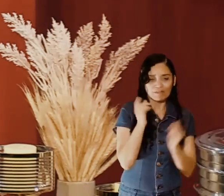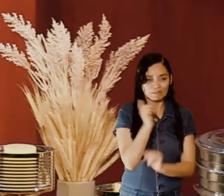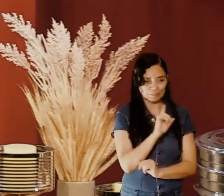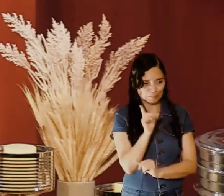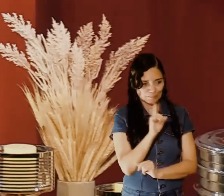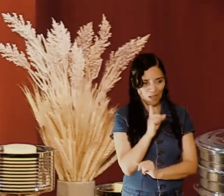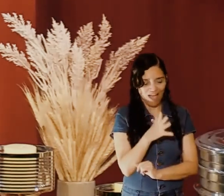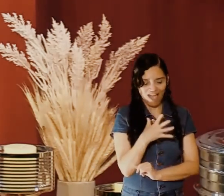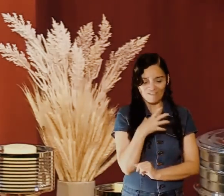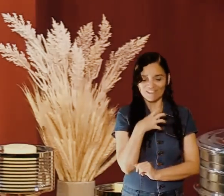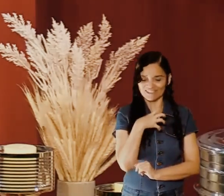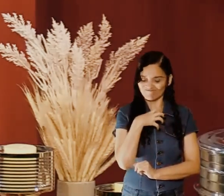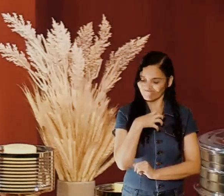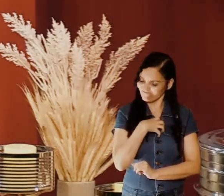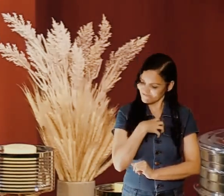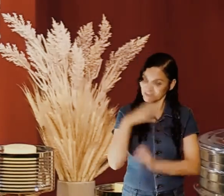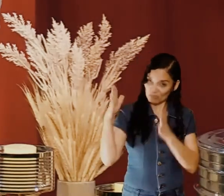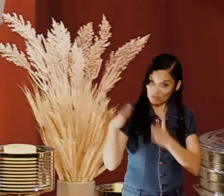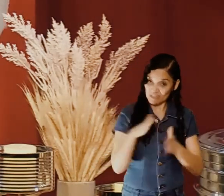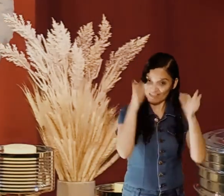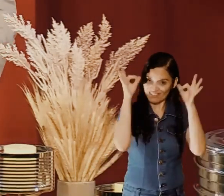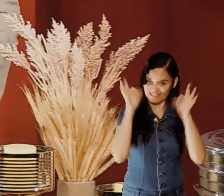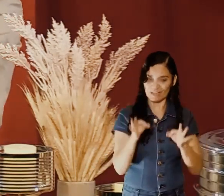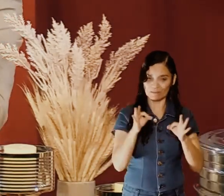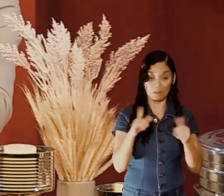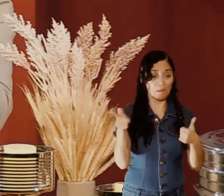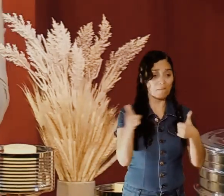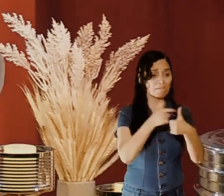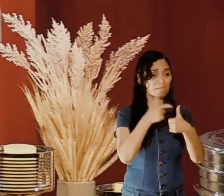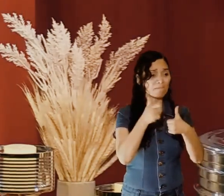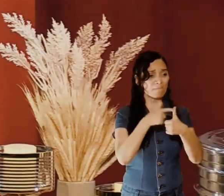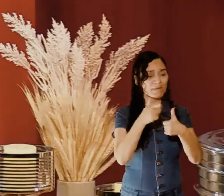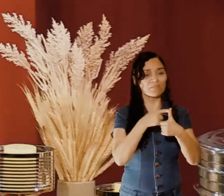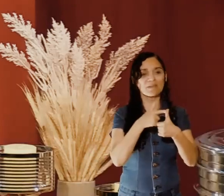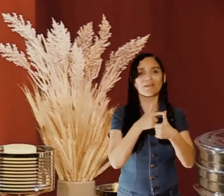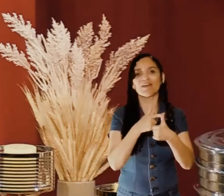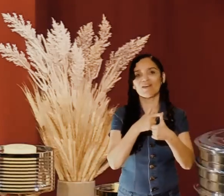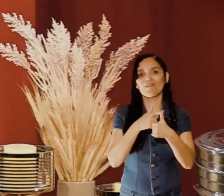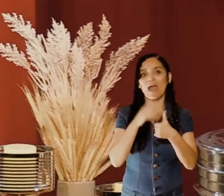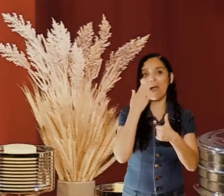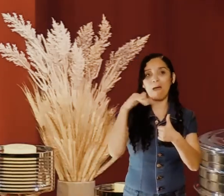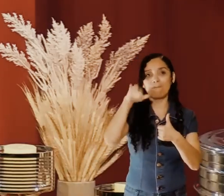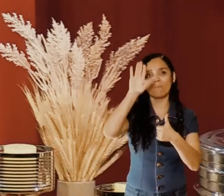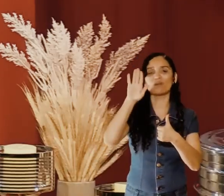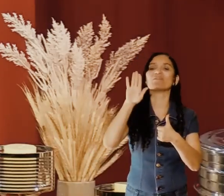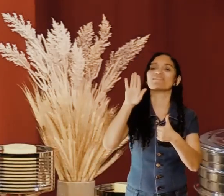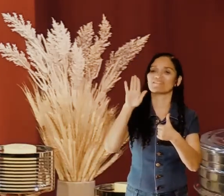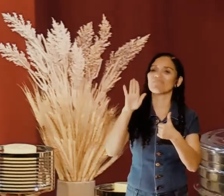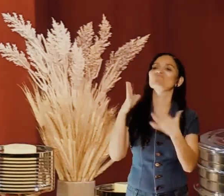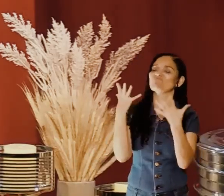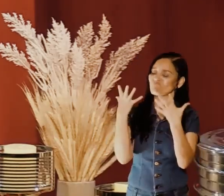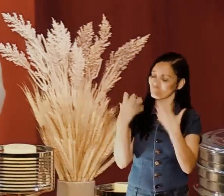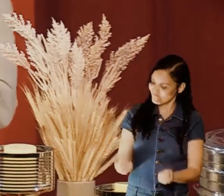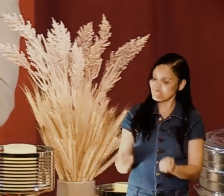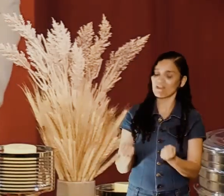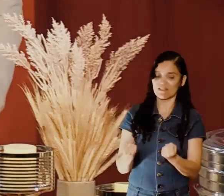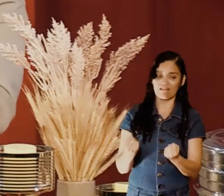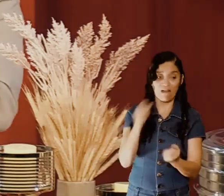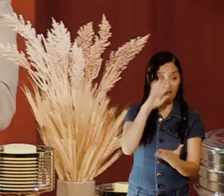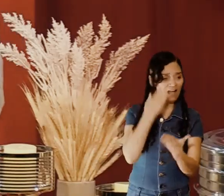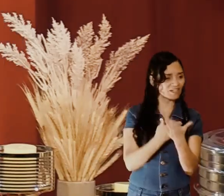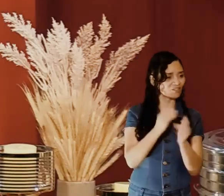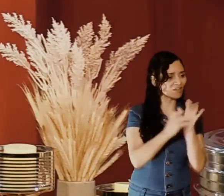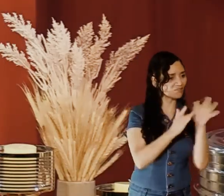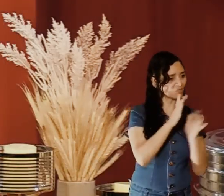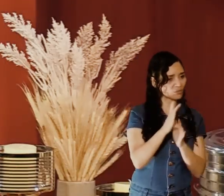Salvador. Então a primeira atitude é essa, receber a promessa e crer no Salvador. Segunda atitude que